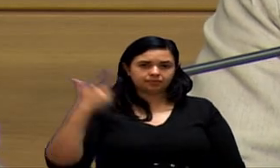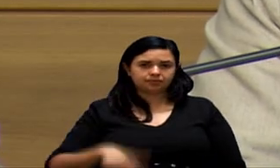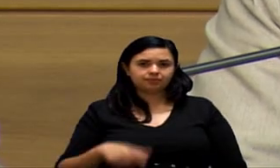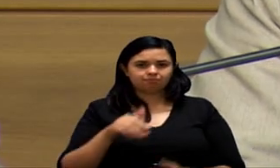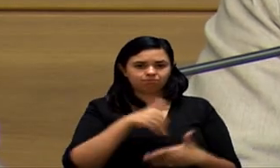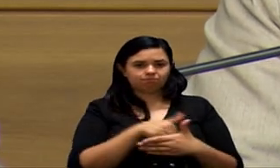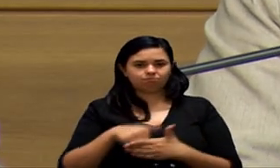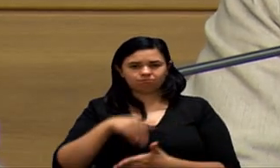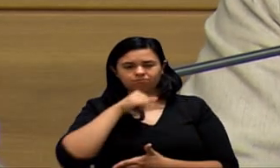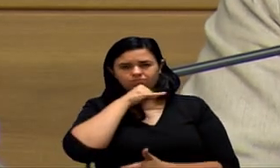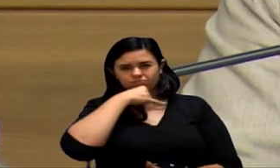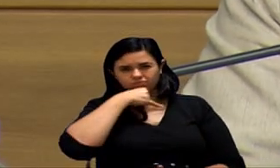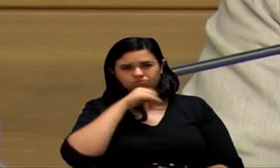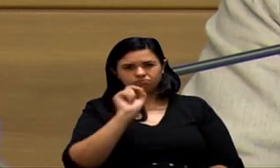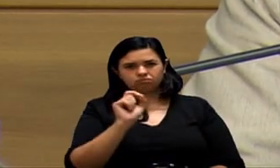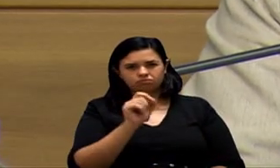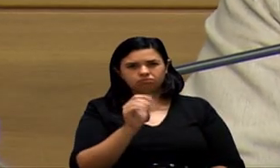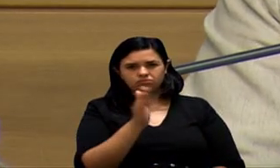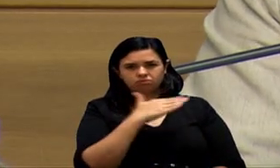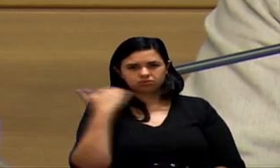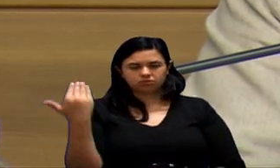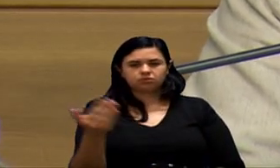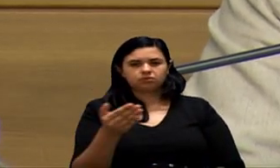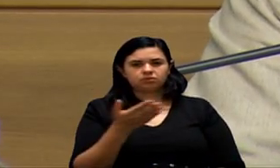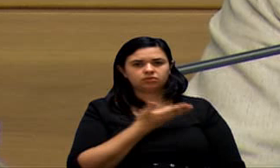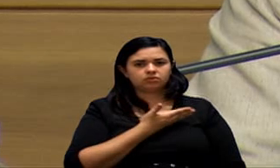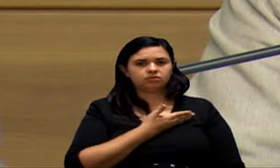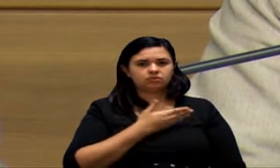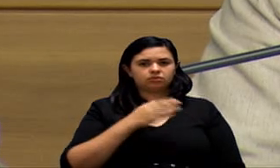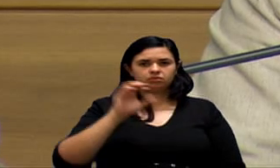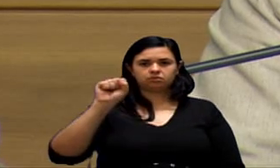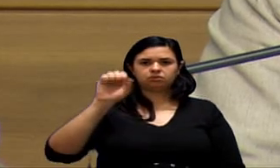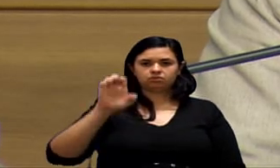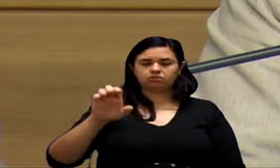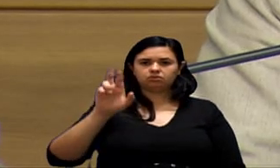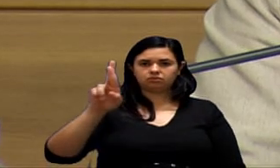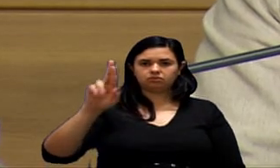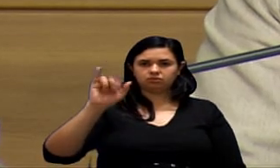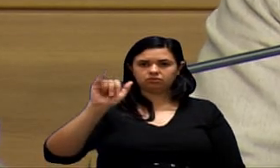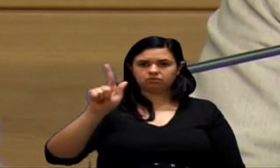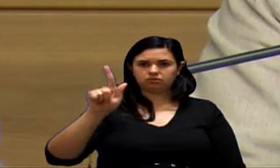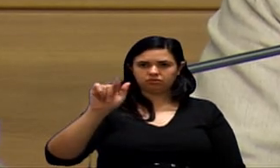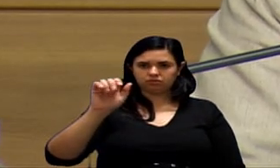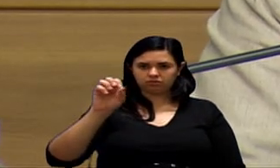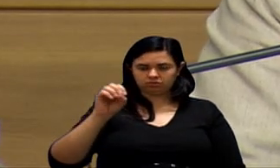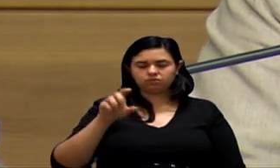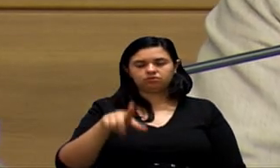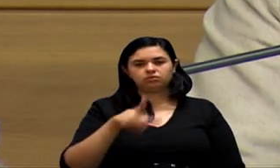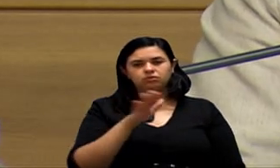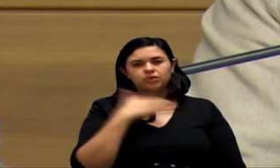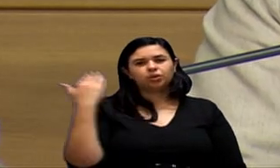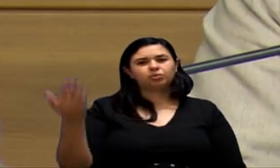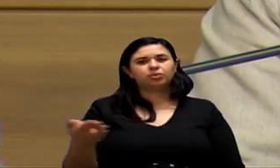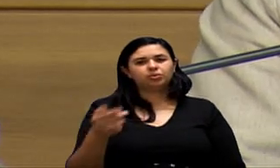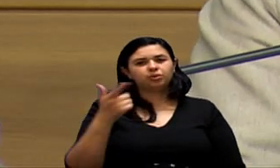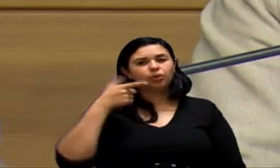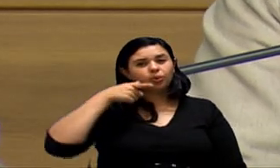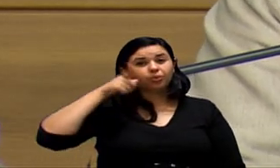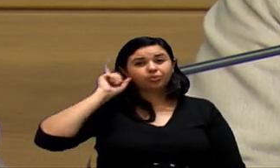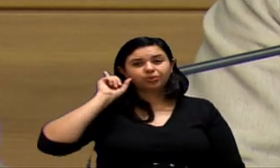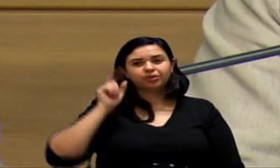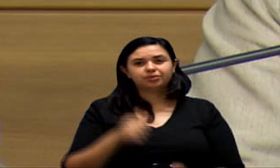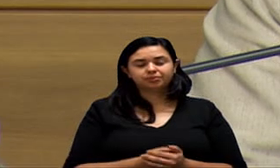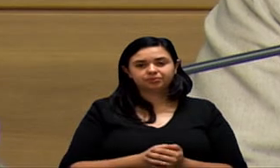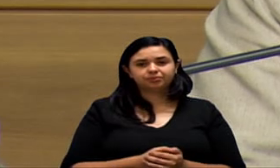pelo falecimento do amigo Sérgio Aparecido Roque, ocorrido no dia de ontem, dia 17 de maio de 2023. Assinado